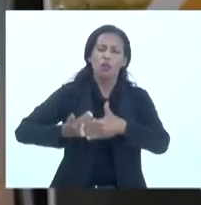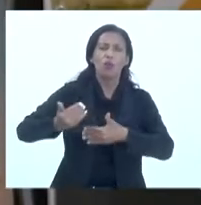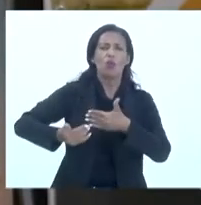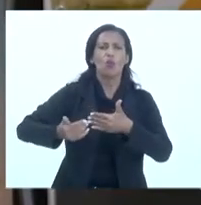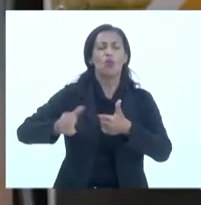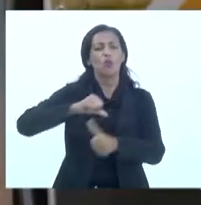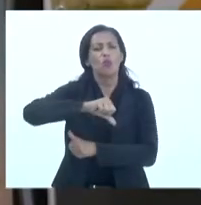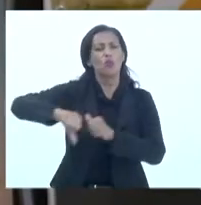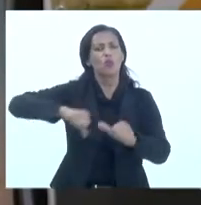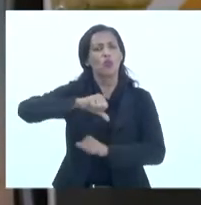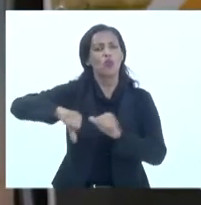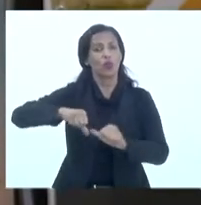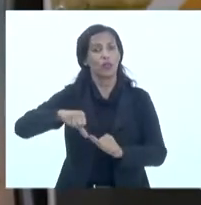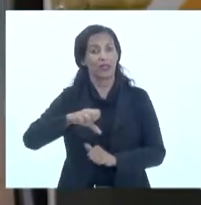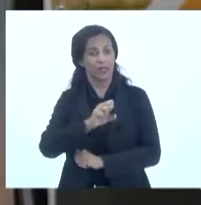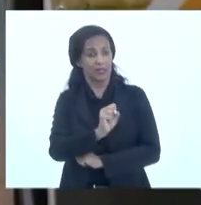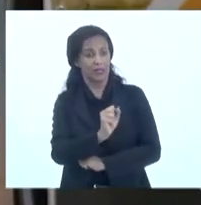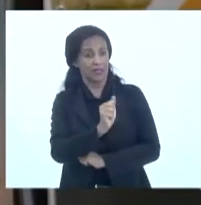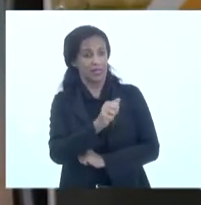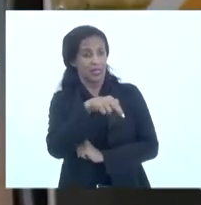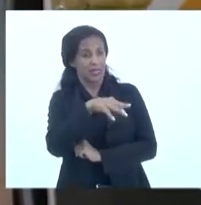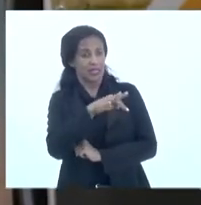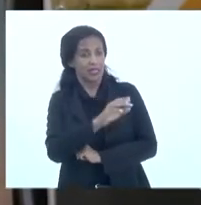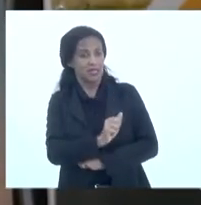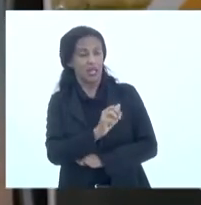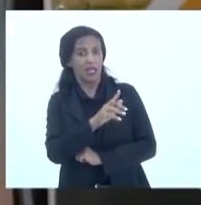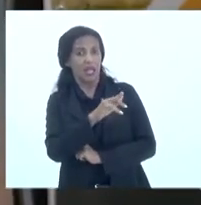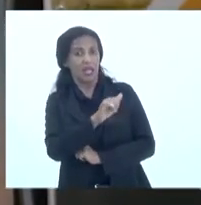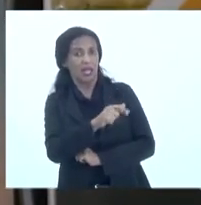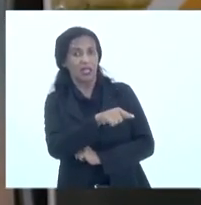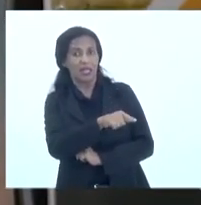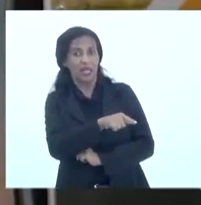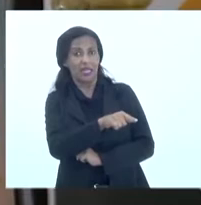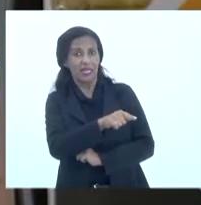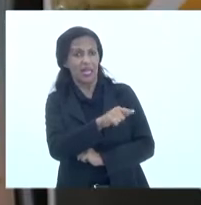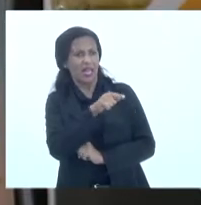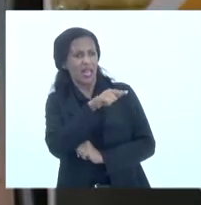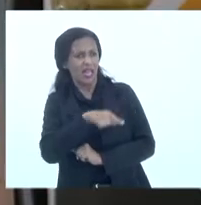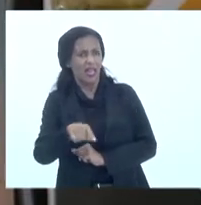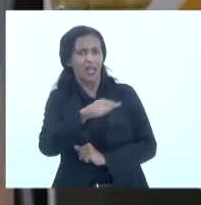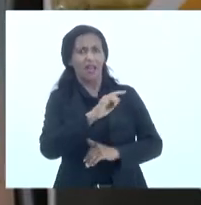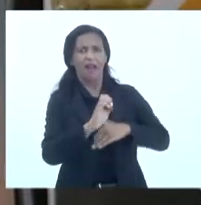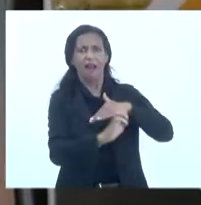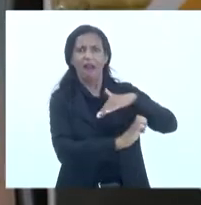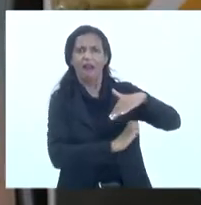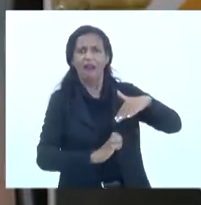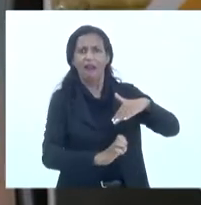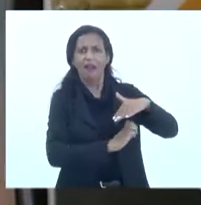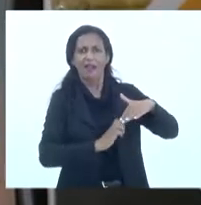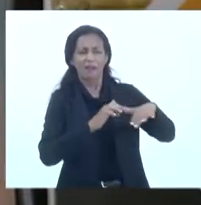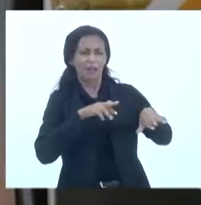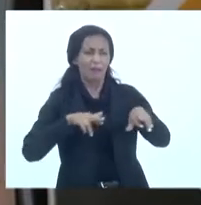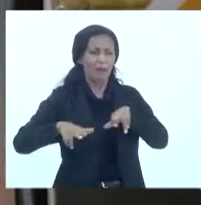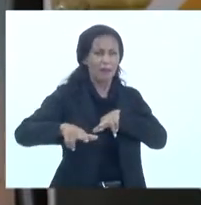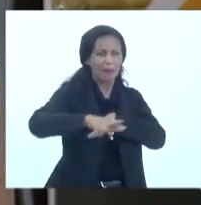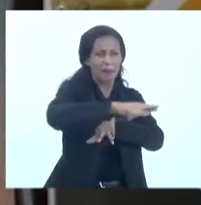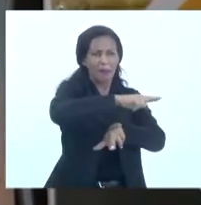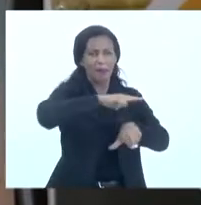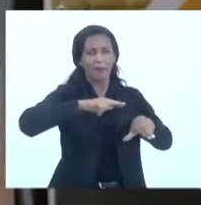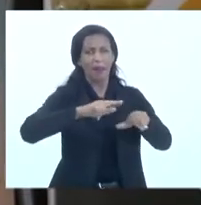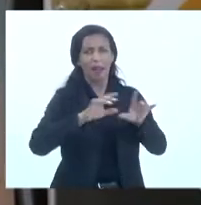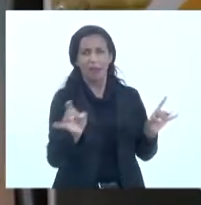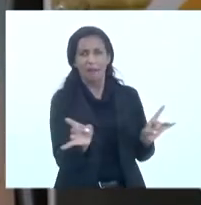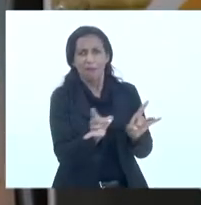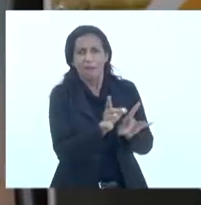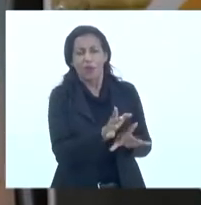frente? Santa Catarina, as empresas lá não são enclaves, elas são âncoras. Elas têm toda uma rede de fornecedores. O